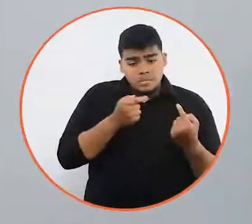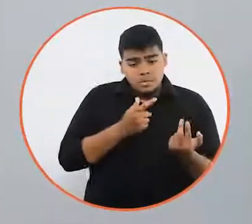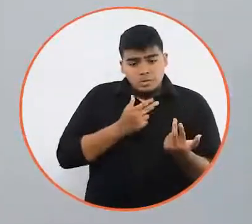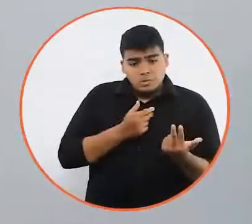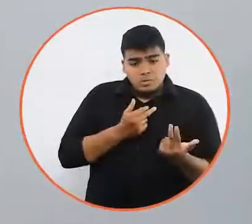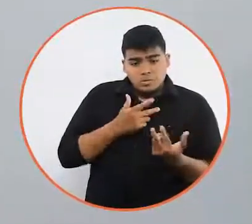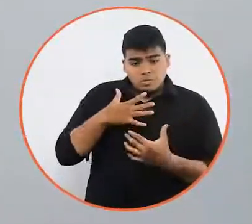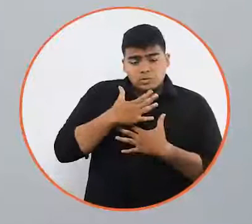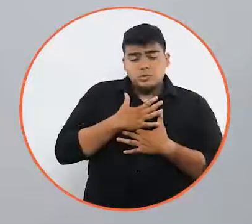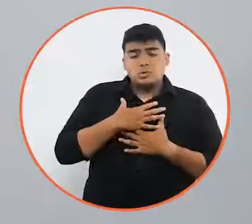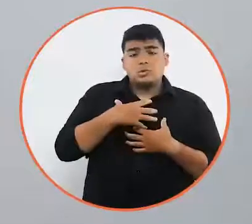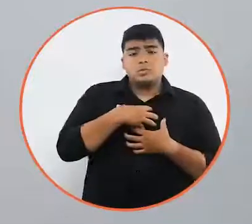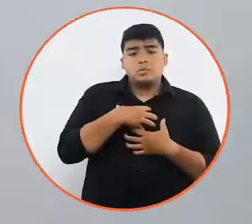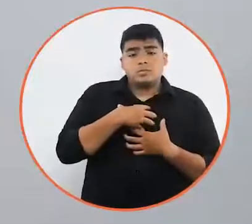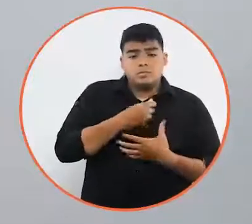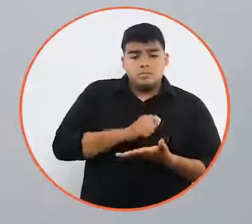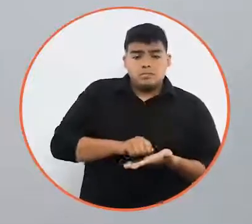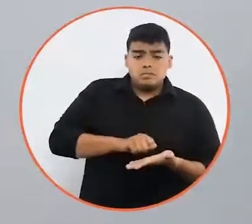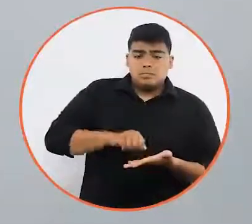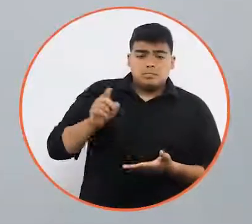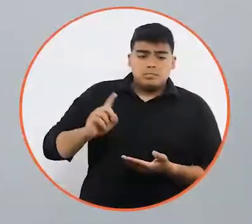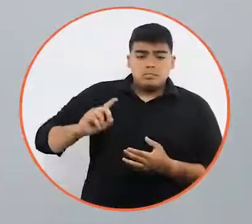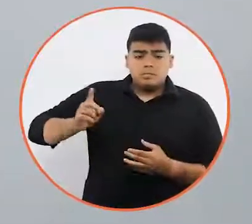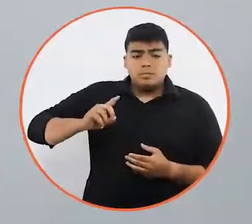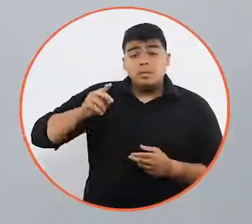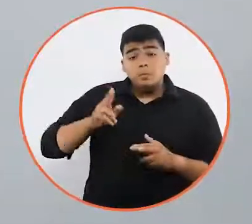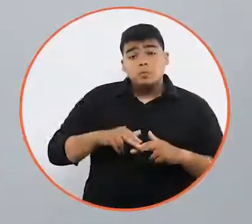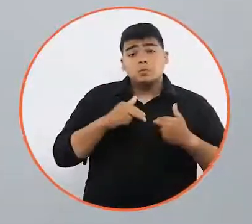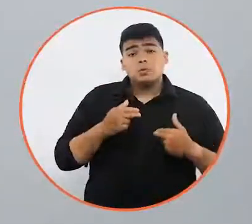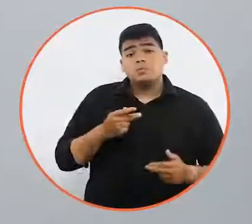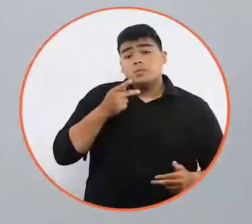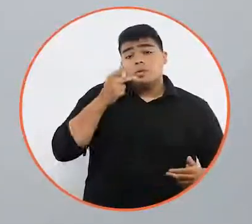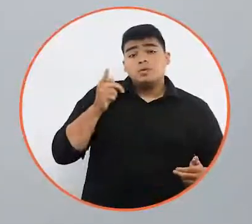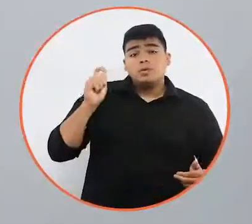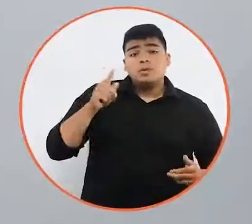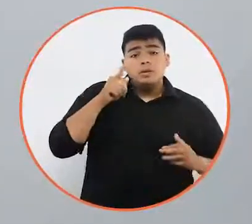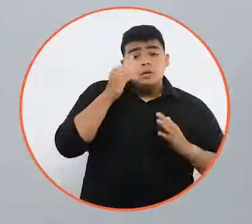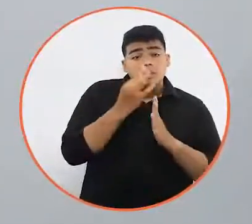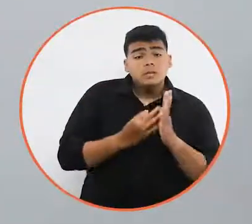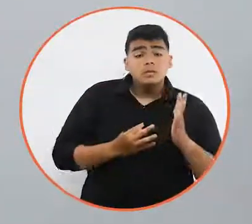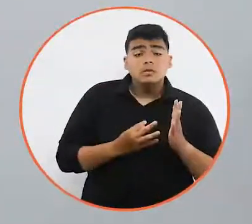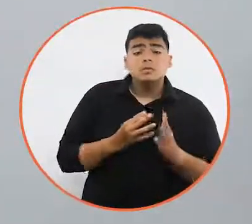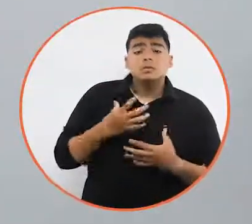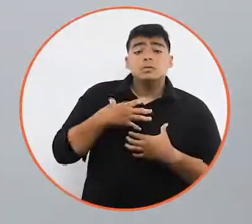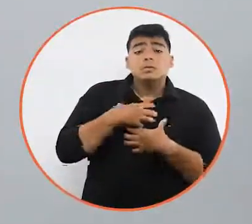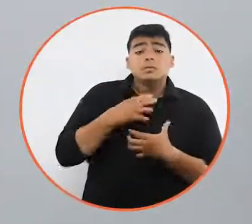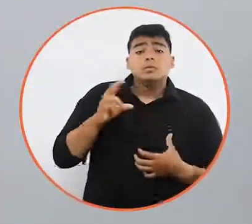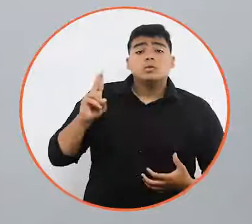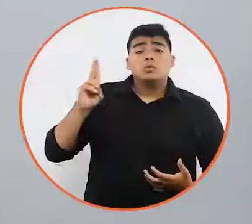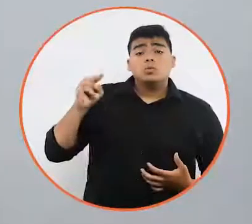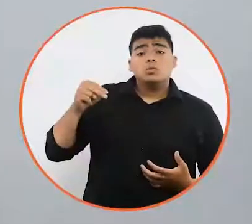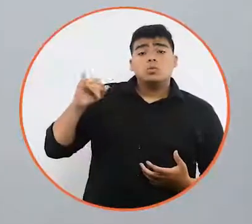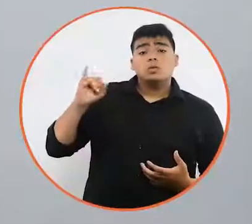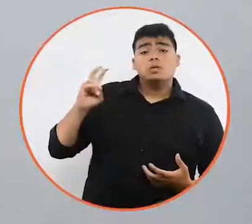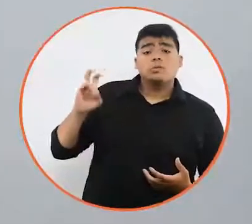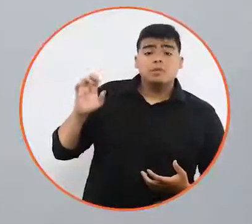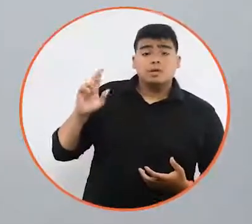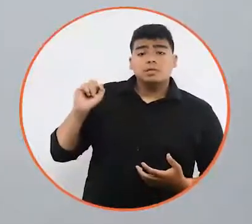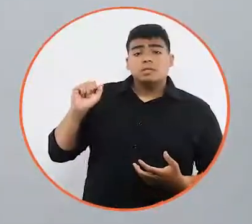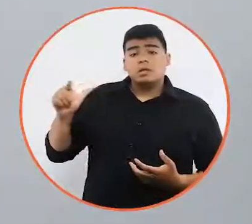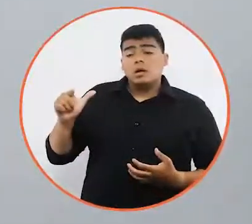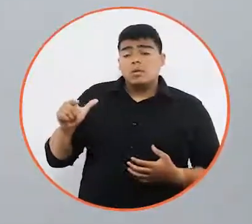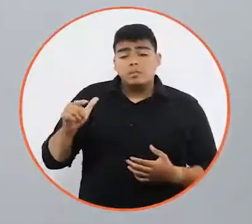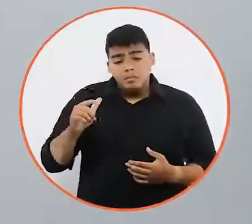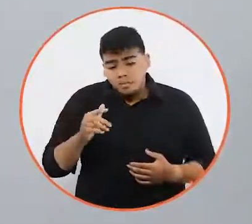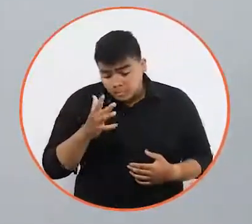expressando o meu sentimento. Por isso que a gente diz que a literatura é o quê? O texto literário é um texto que expressa sentimentos universais. Alguém que